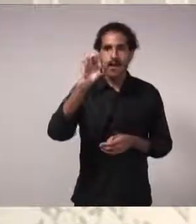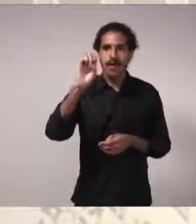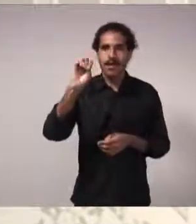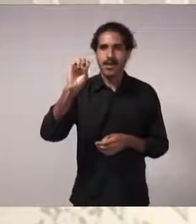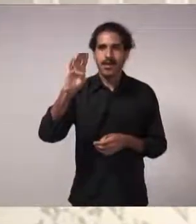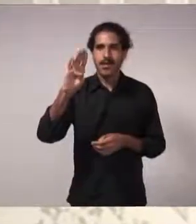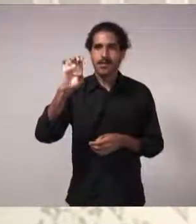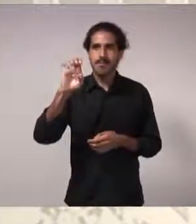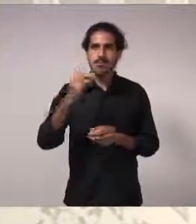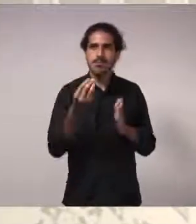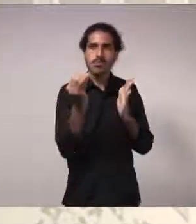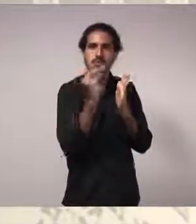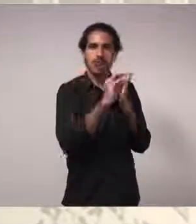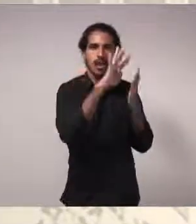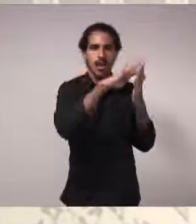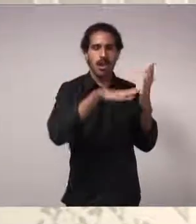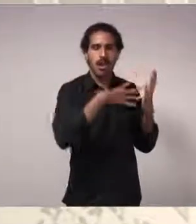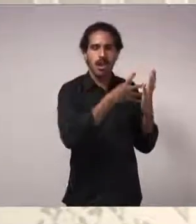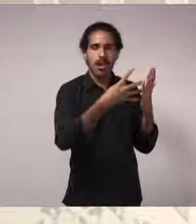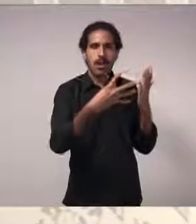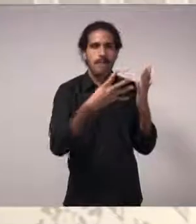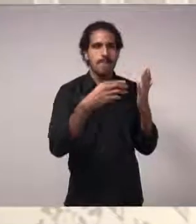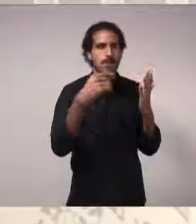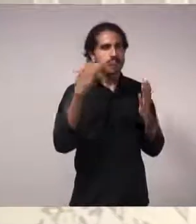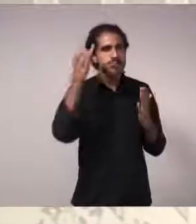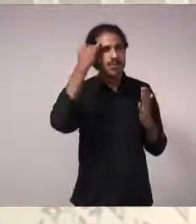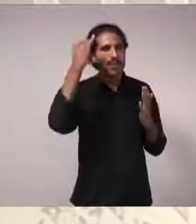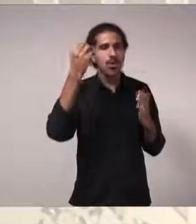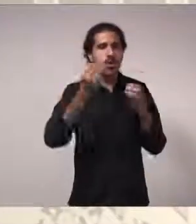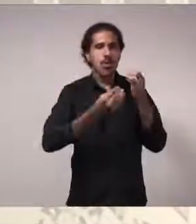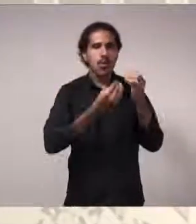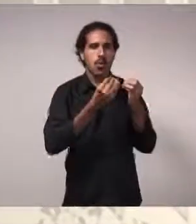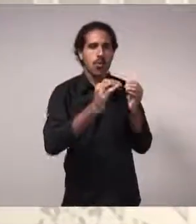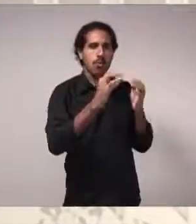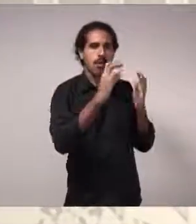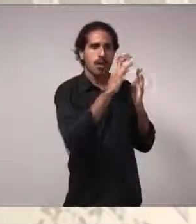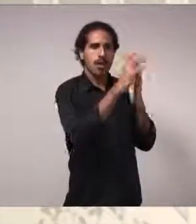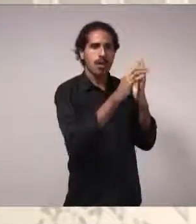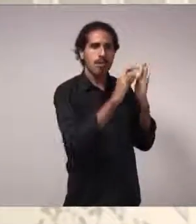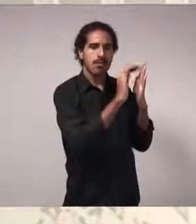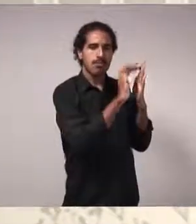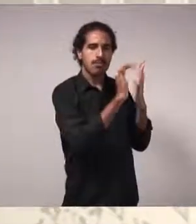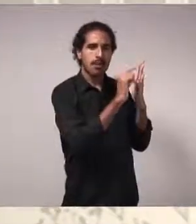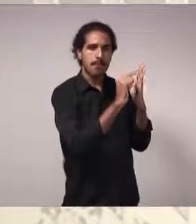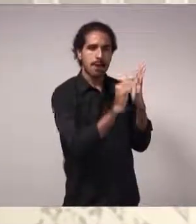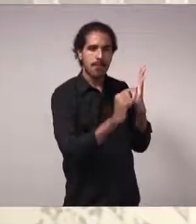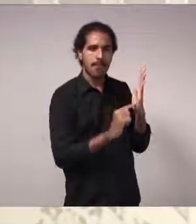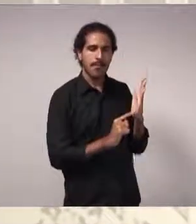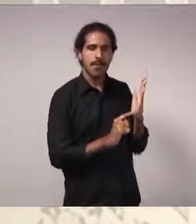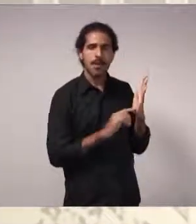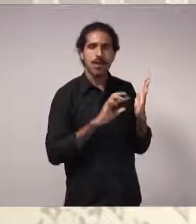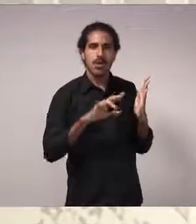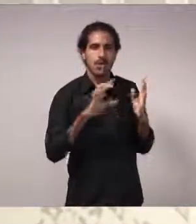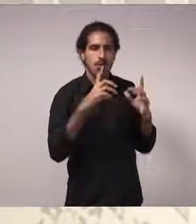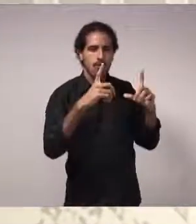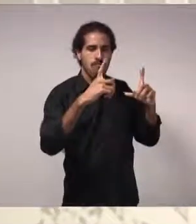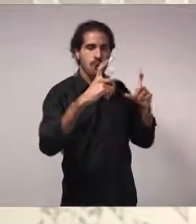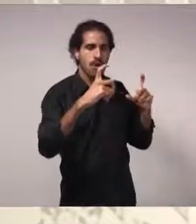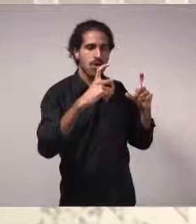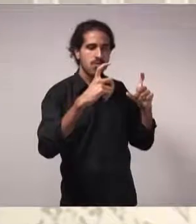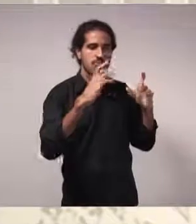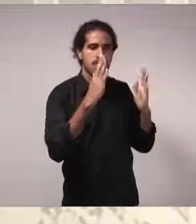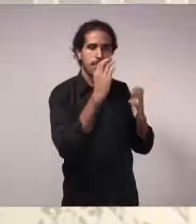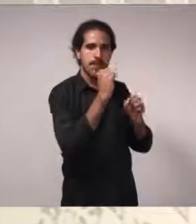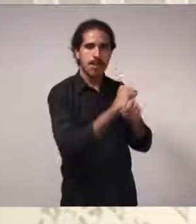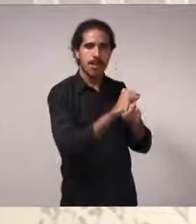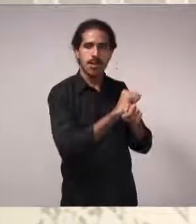numa planilha, para que a gente tivesse aquela ideia do movimento dos dados. Não uma fotografia estática, mas a gente